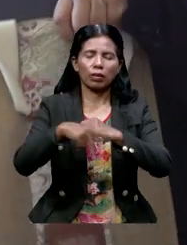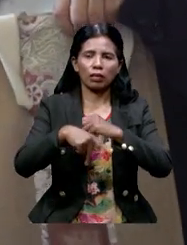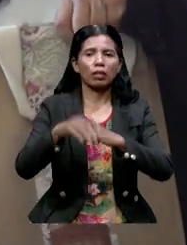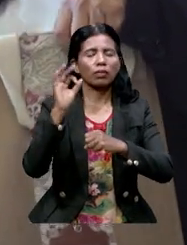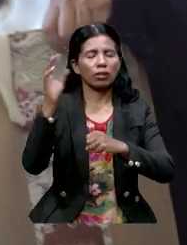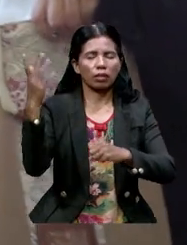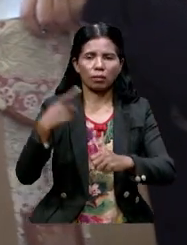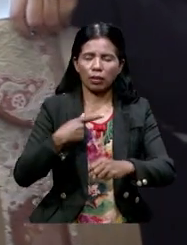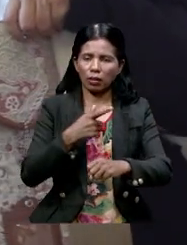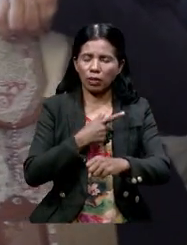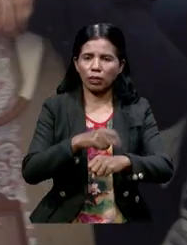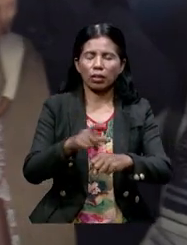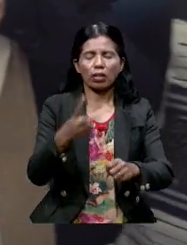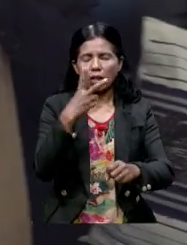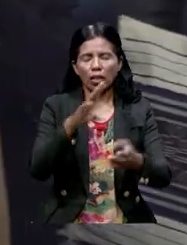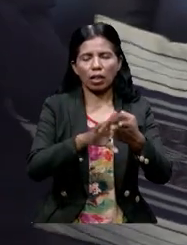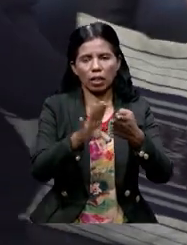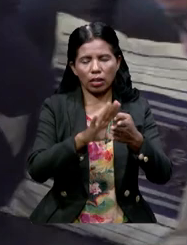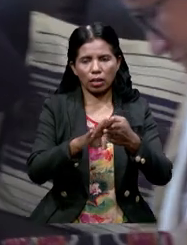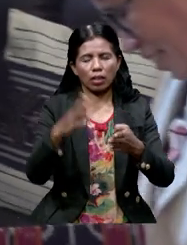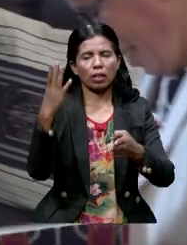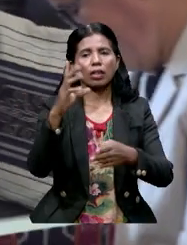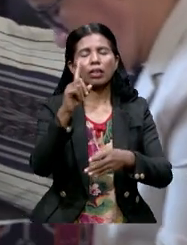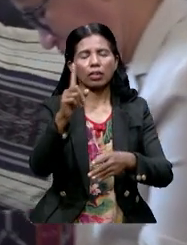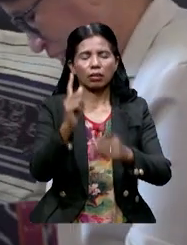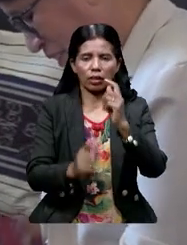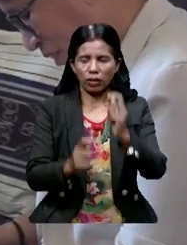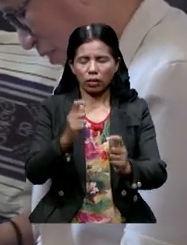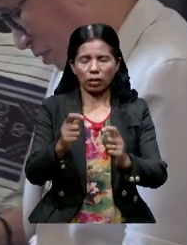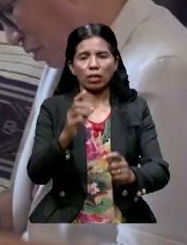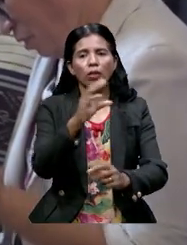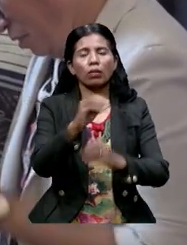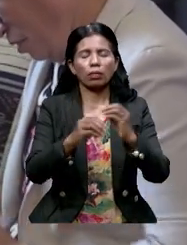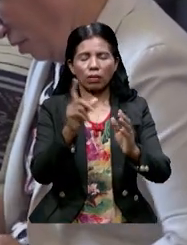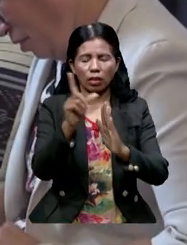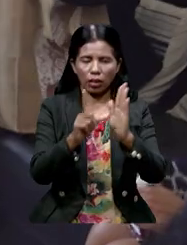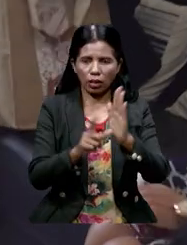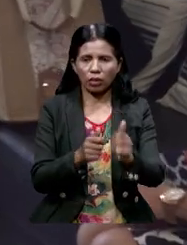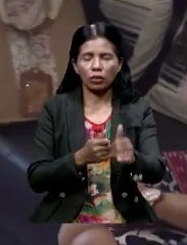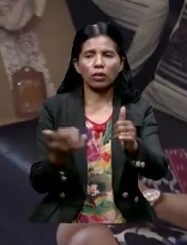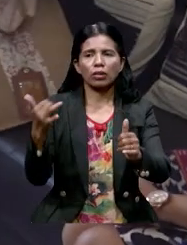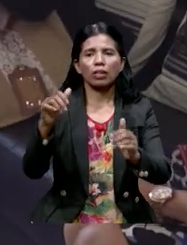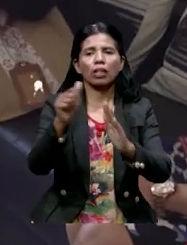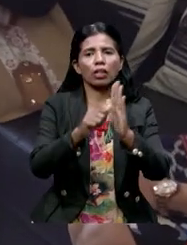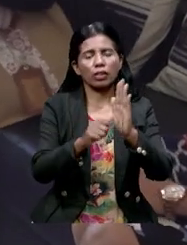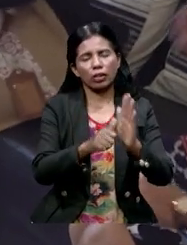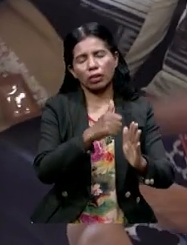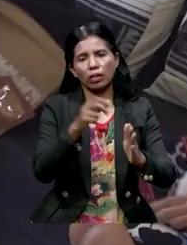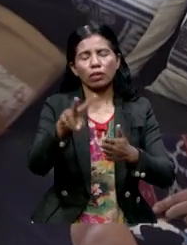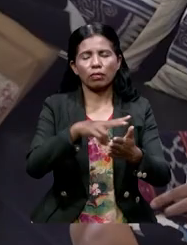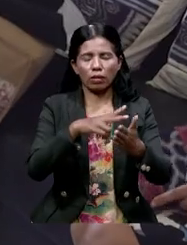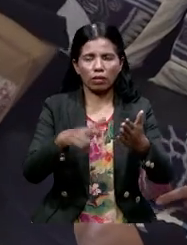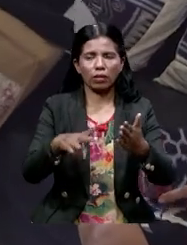parlamento nasional hata ma pedido fiskalizasaun abstrata ida ba tribunal recurso kona ba lei ne tamba tuir sira ia artigo balong viola